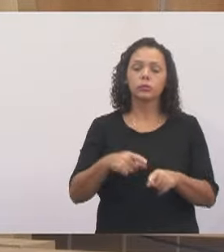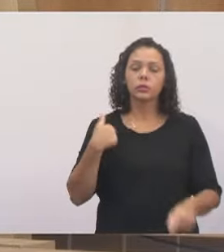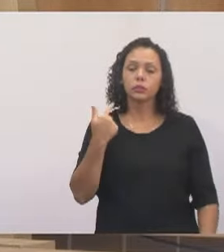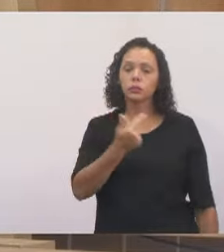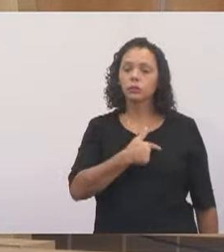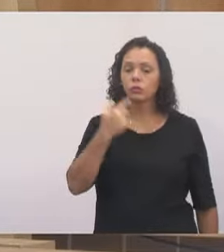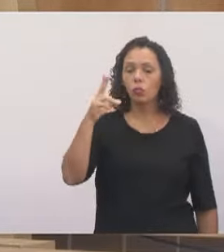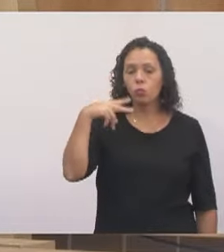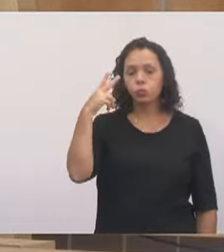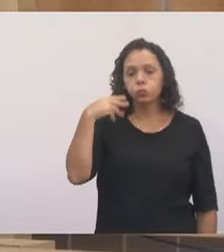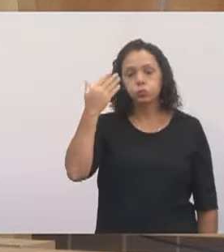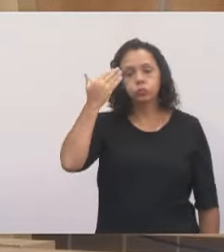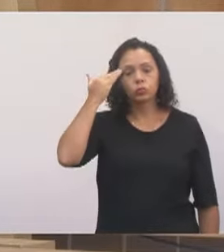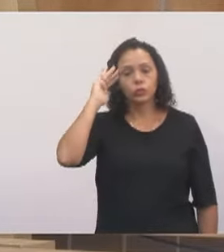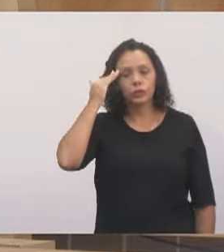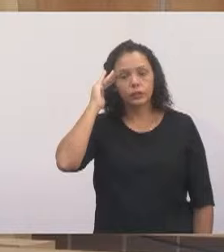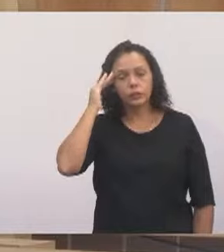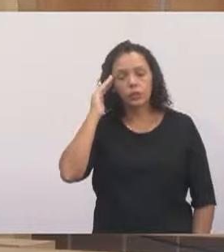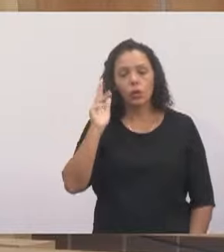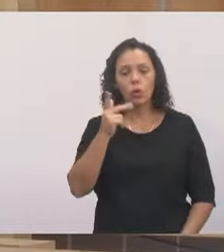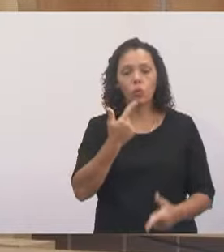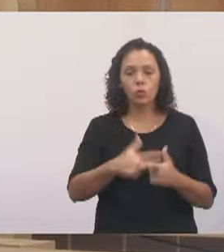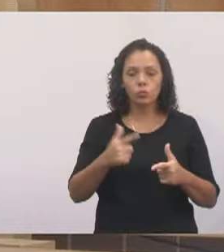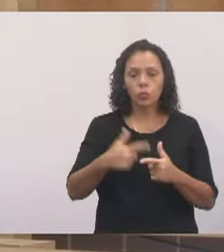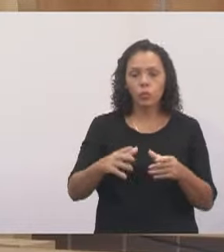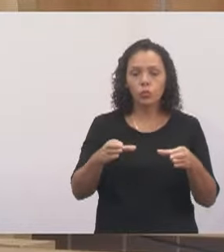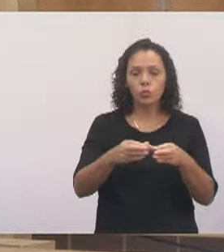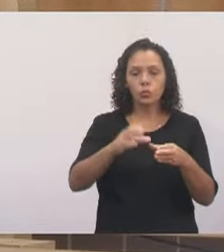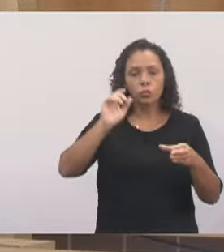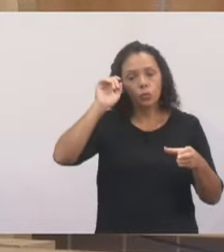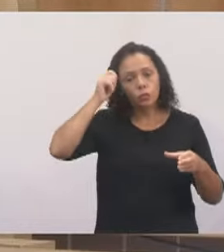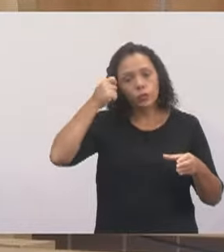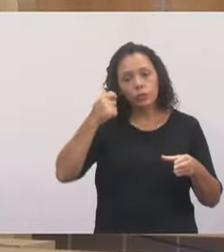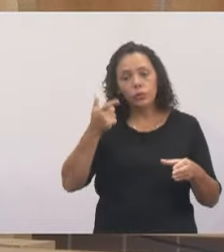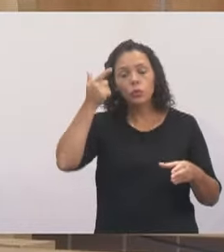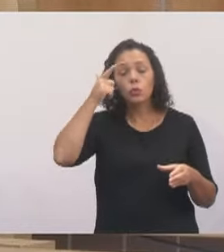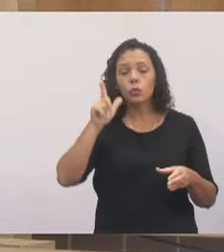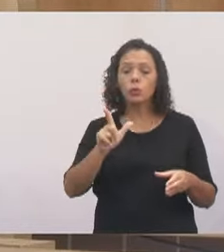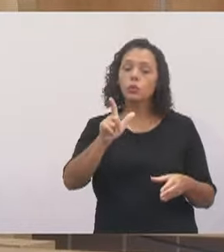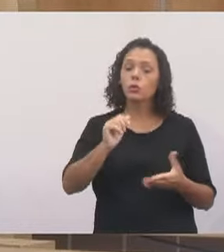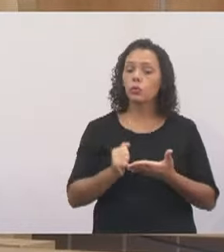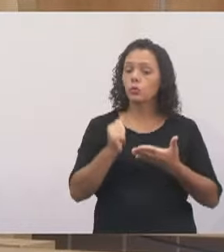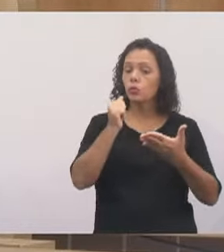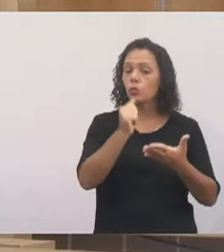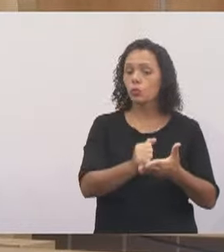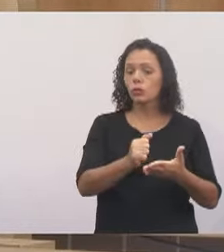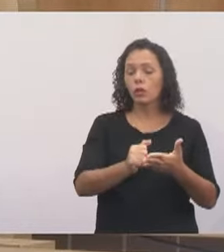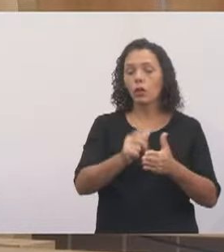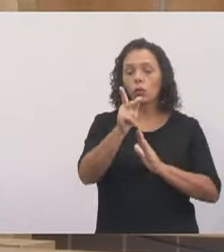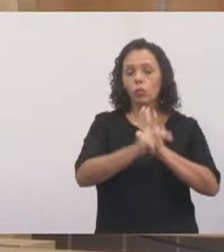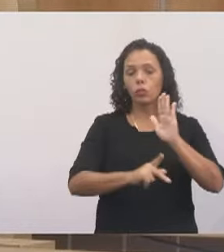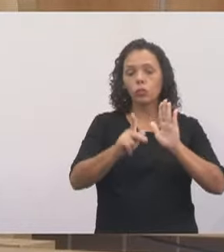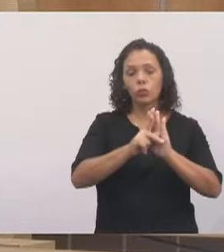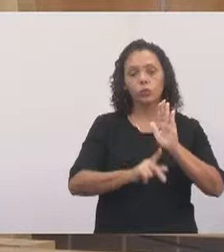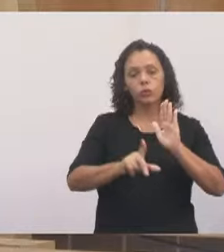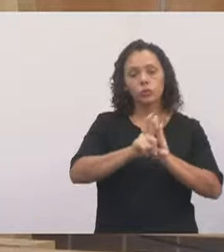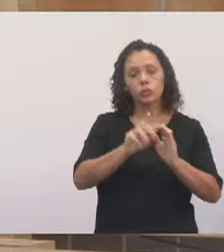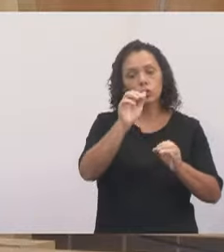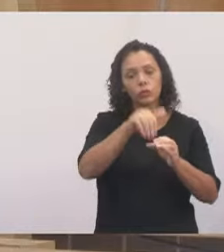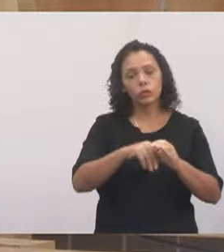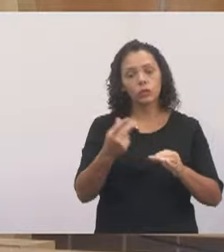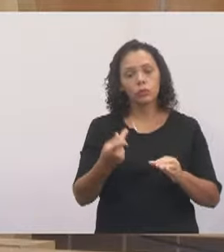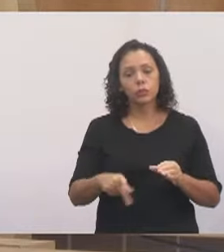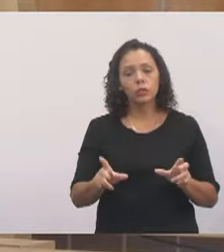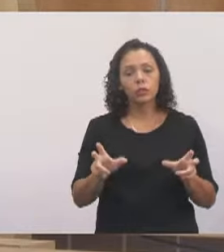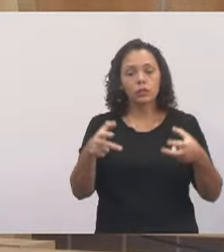vereador entendeu os problemas, Pedro, né? Da Ponte Preta, e a gente conseguiu manter através de um projeto de lei que a gente votou nessa